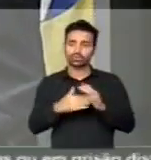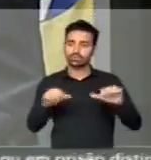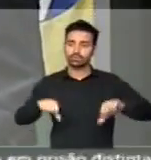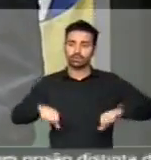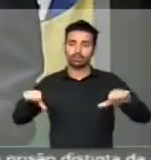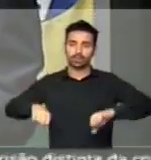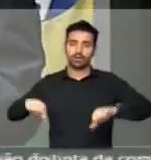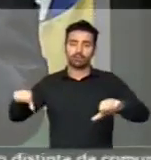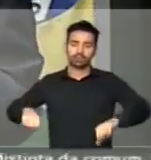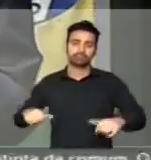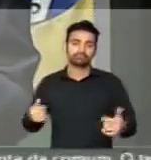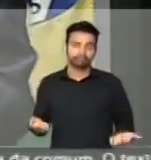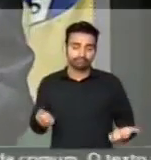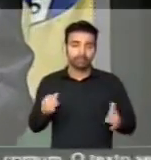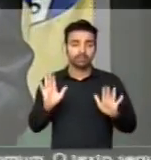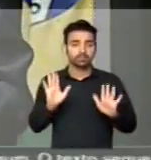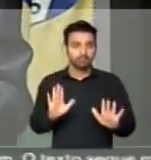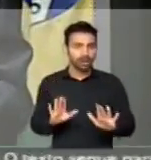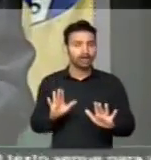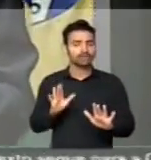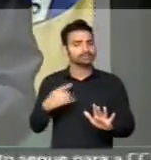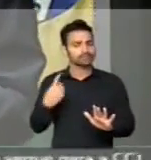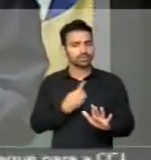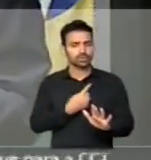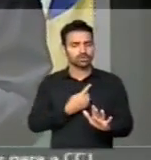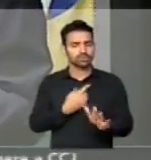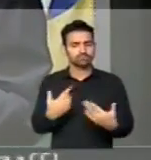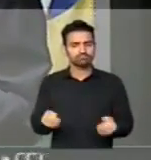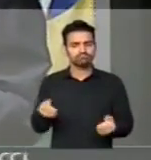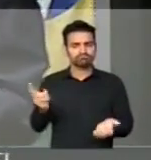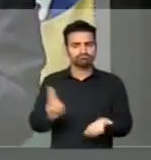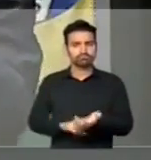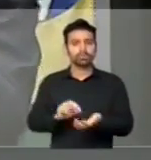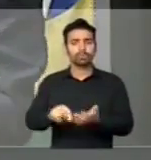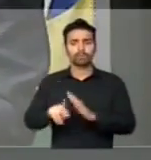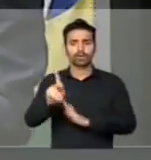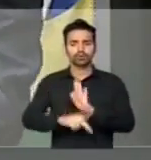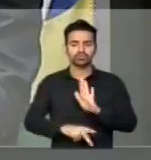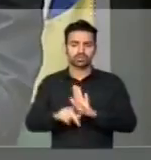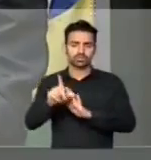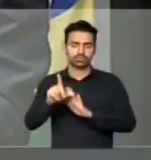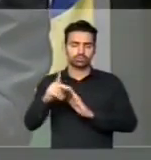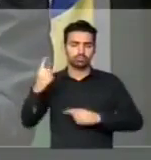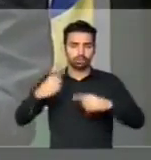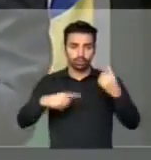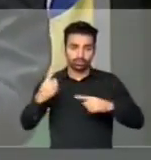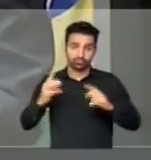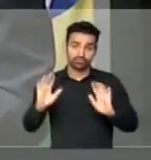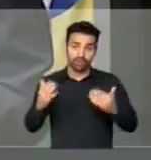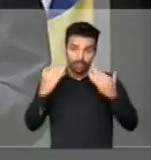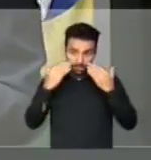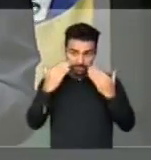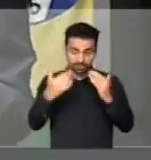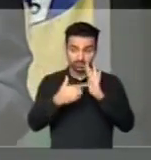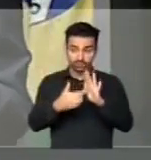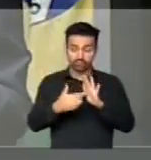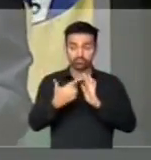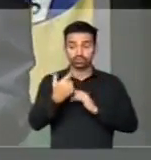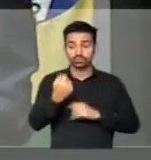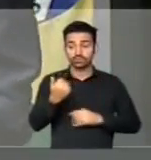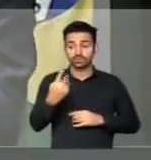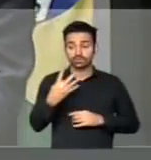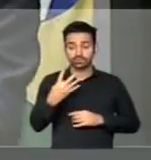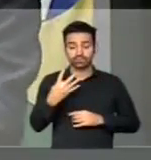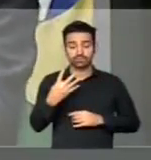entanto, não abdicamos do nosso projeto político, que apresentamos aos brasileiros em 2014